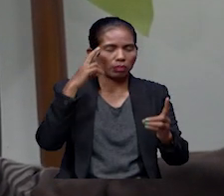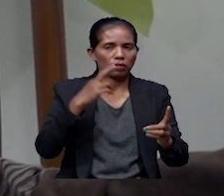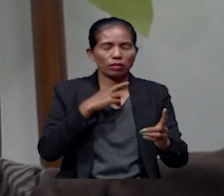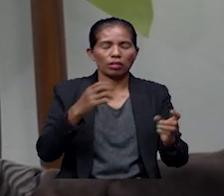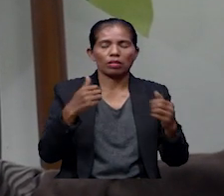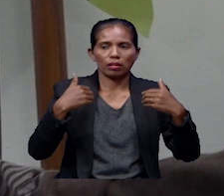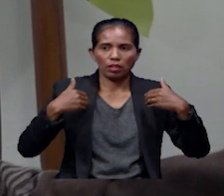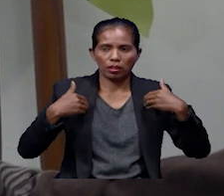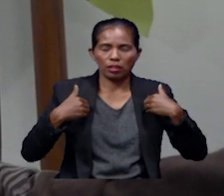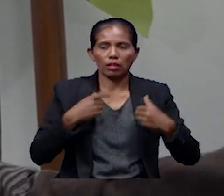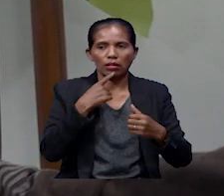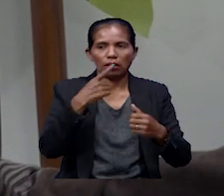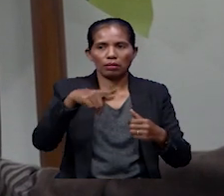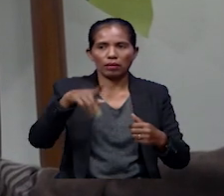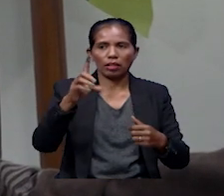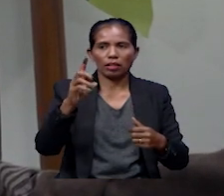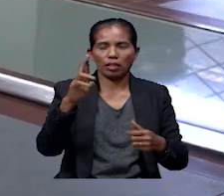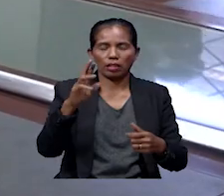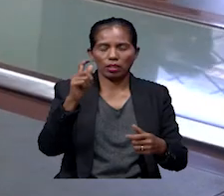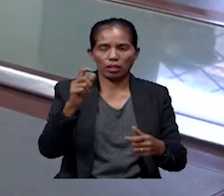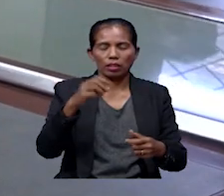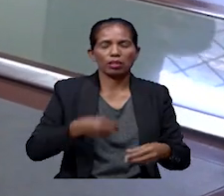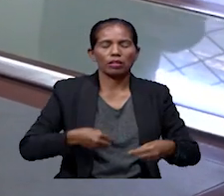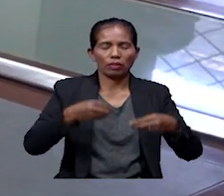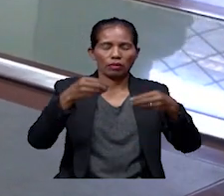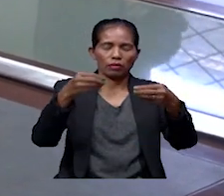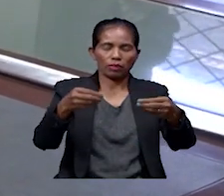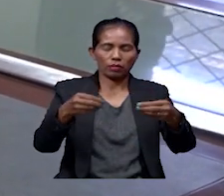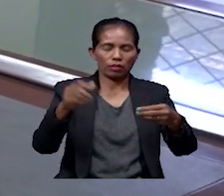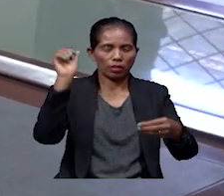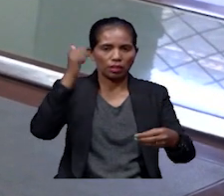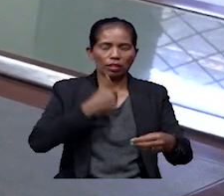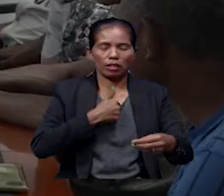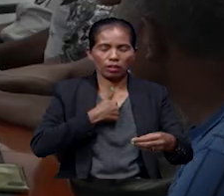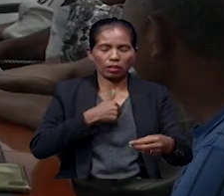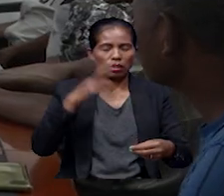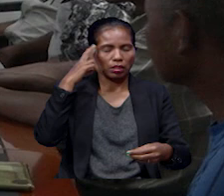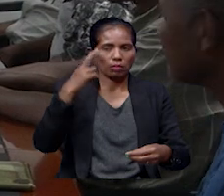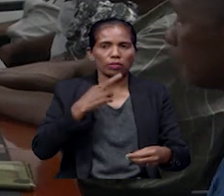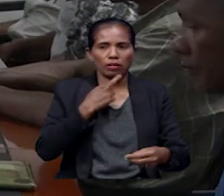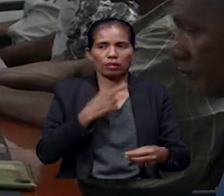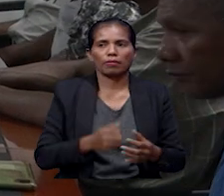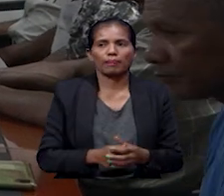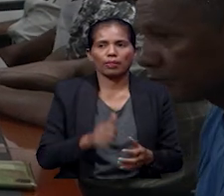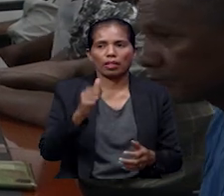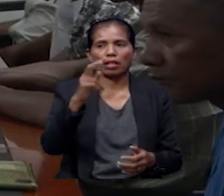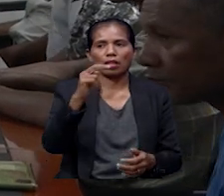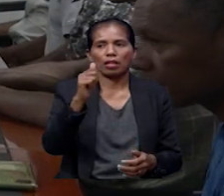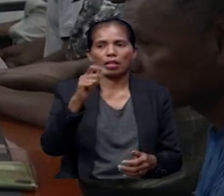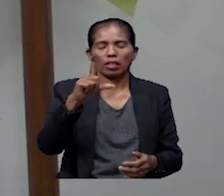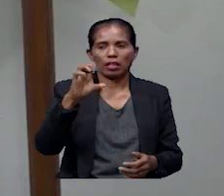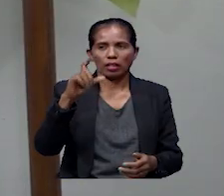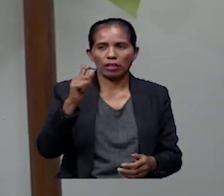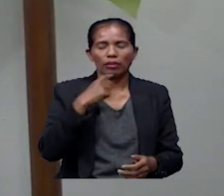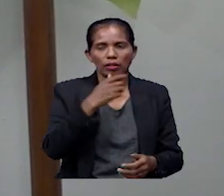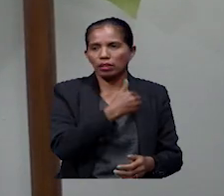hamoso especulação katak PDRT se fo apoio ba candidato presidente república Zé Manuel Ramos Horta. Anacleto Bento Ferreira informa,